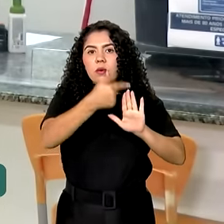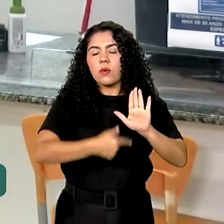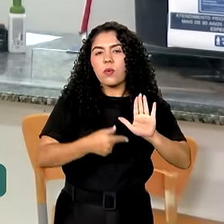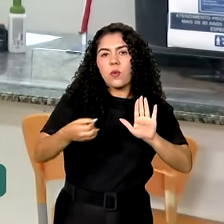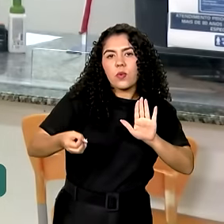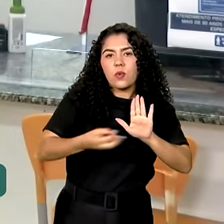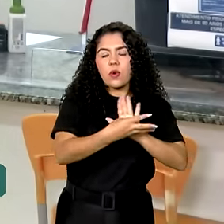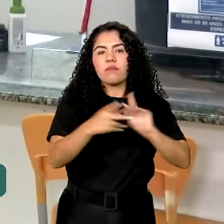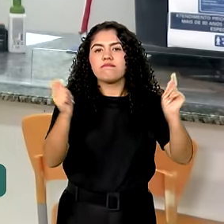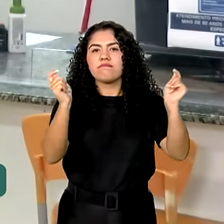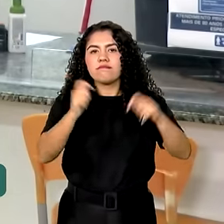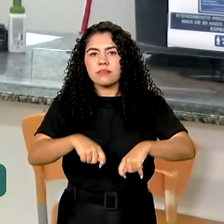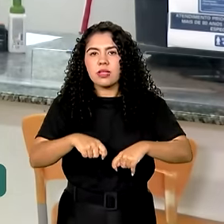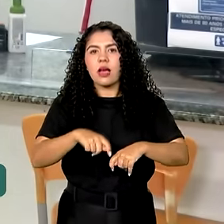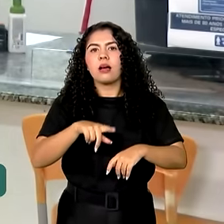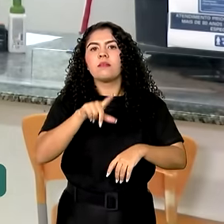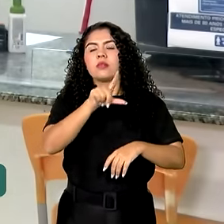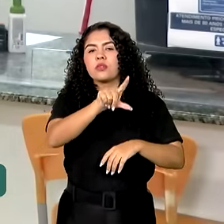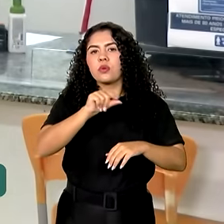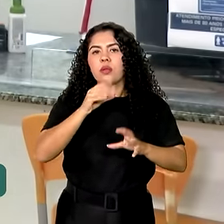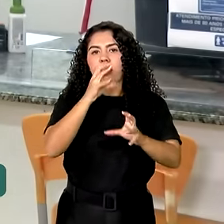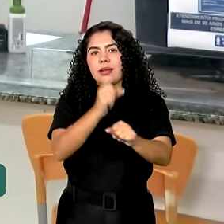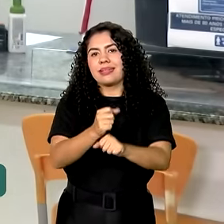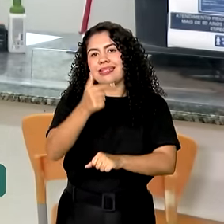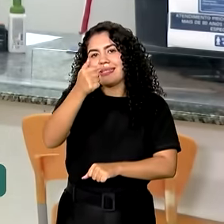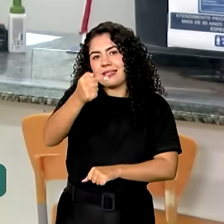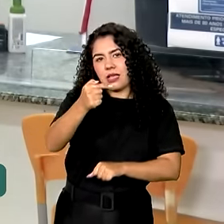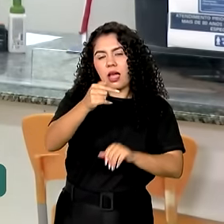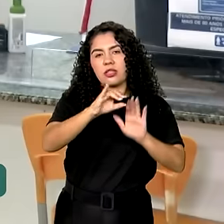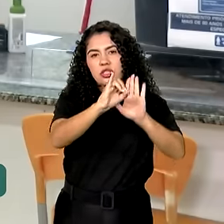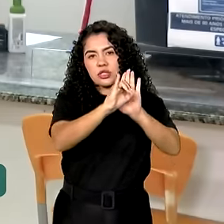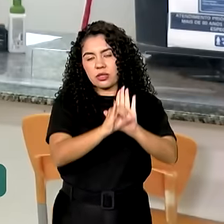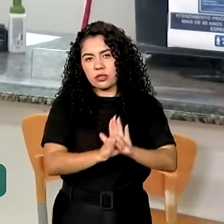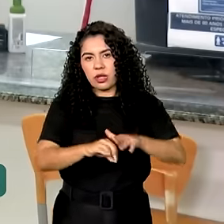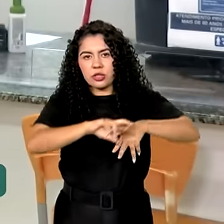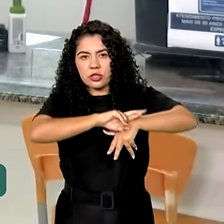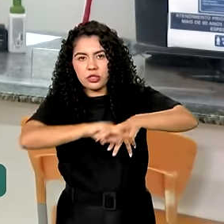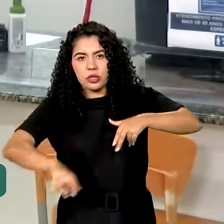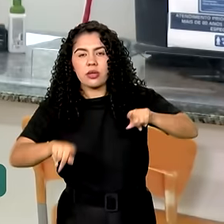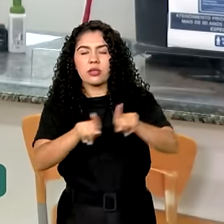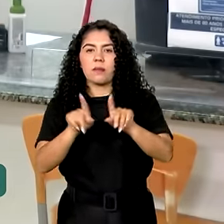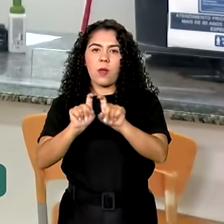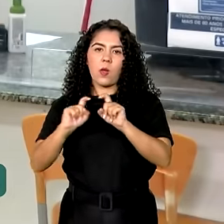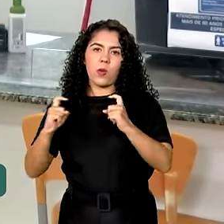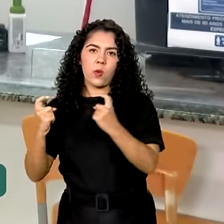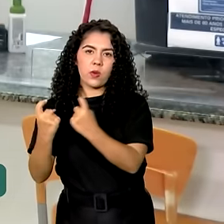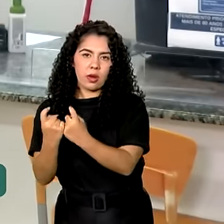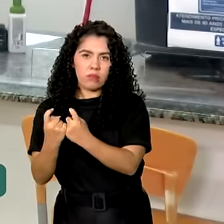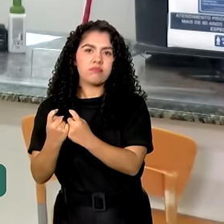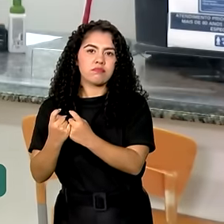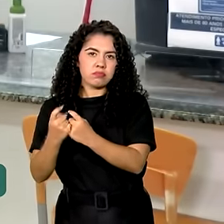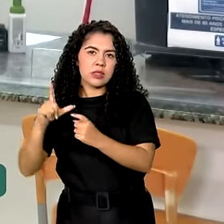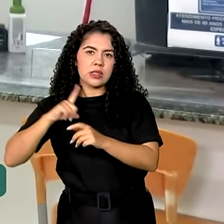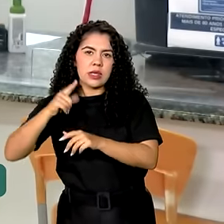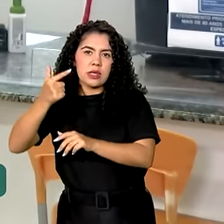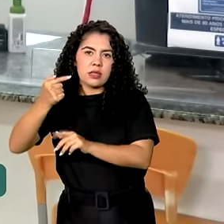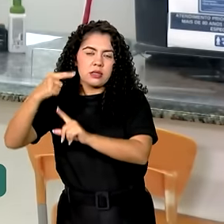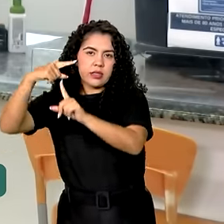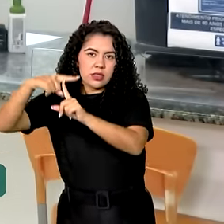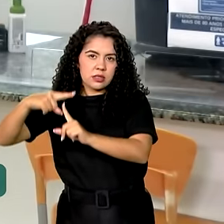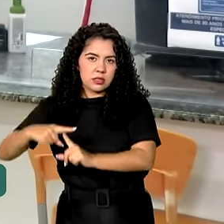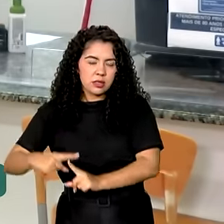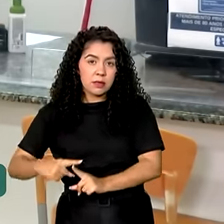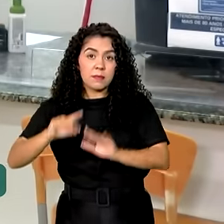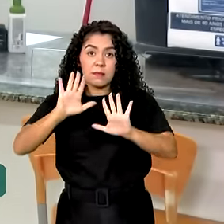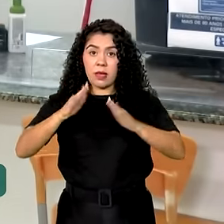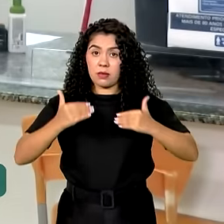entre 7 identidades de gênero e 7 orientações sexuais. E segundo o Ministério da Saúde, é